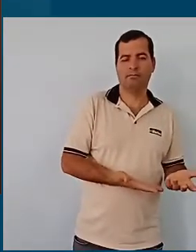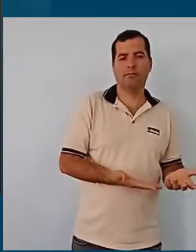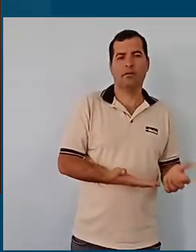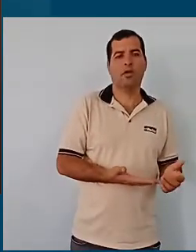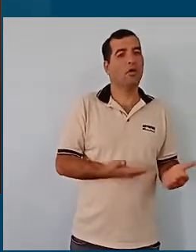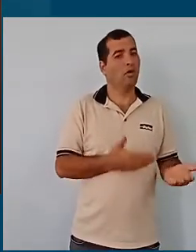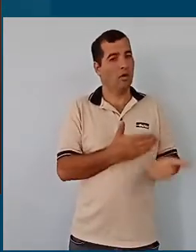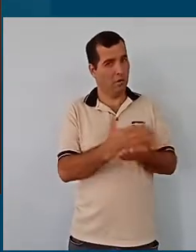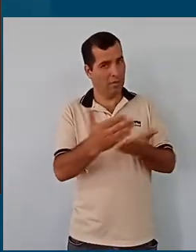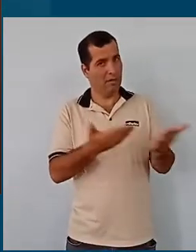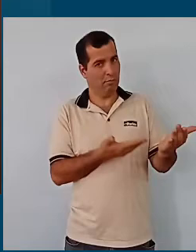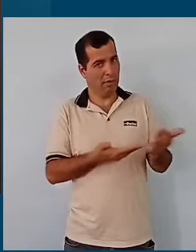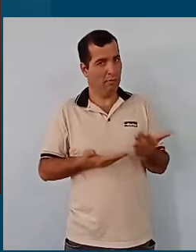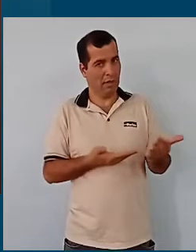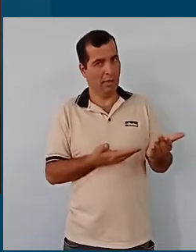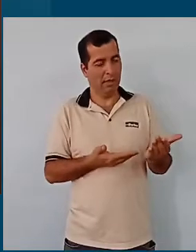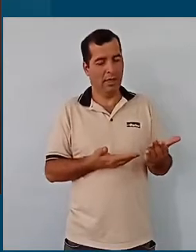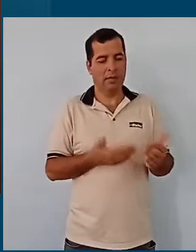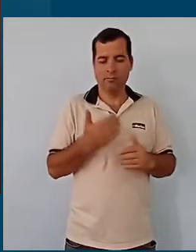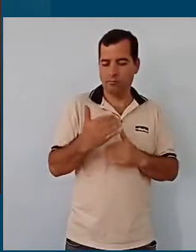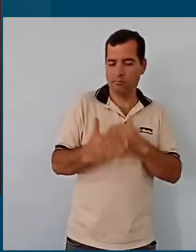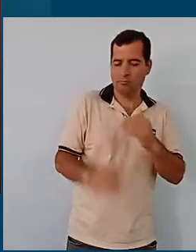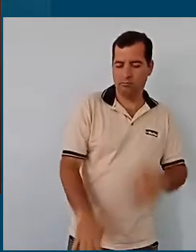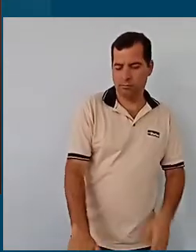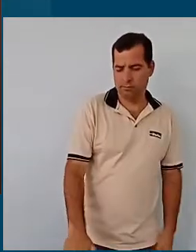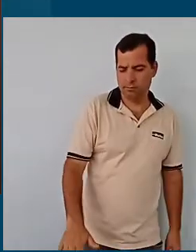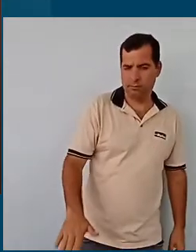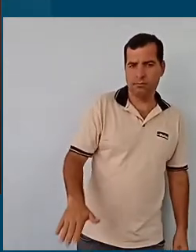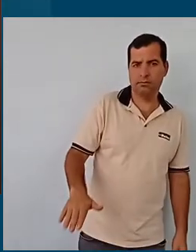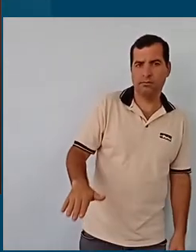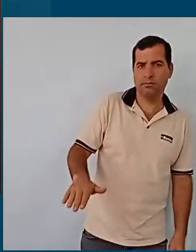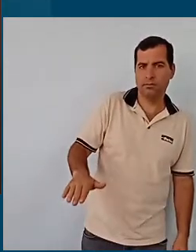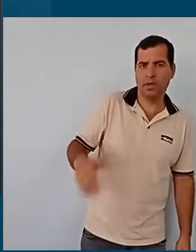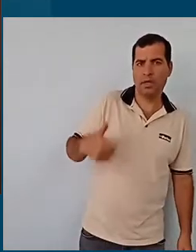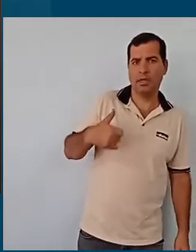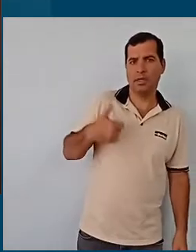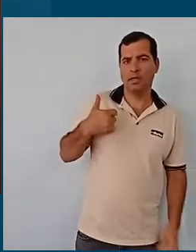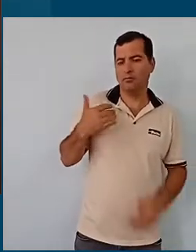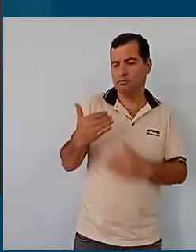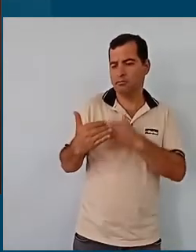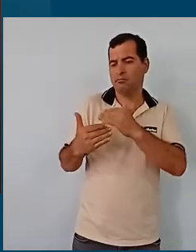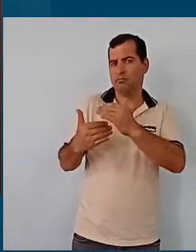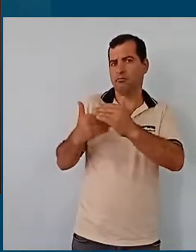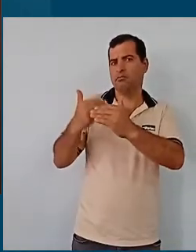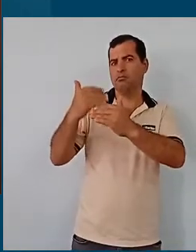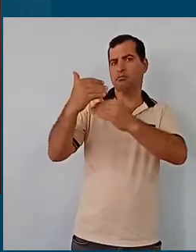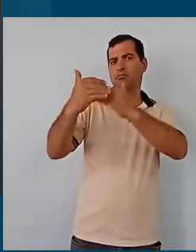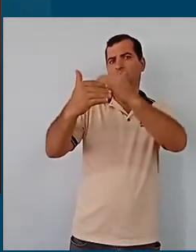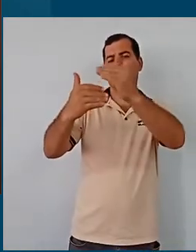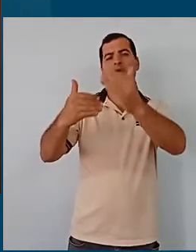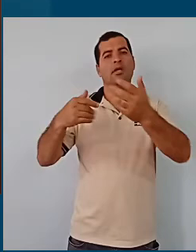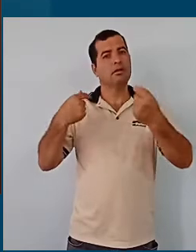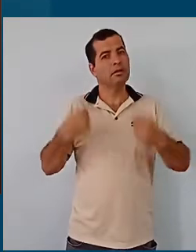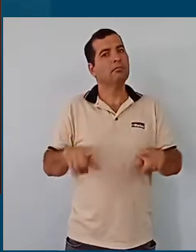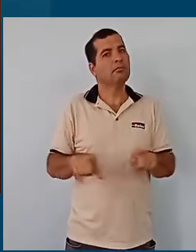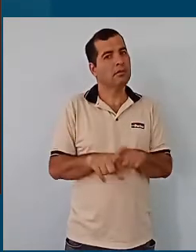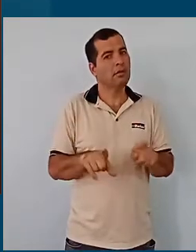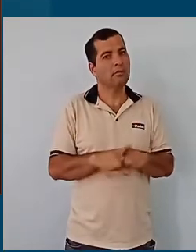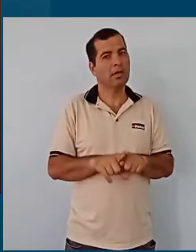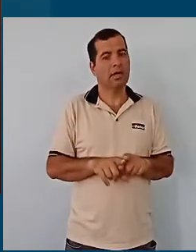cada vez mais, à medida que a idade das crianças avançam, participar